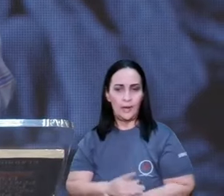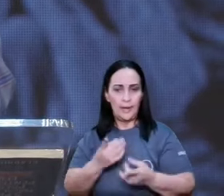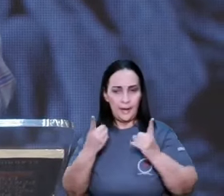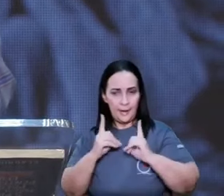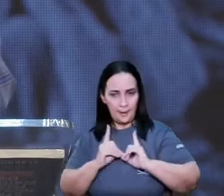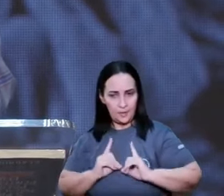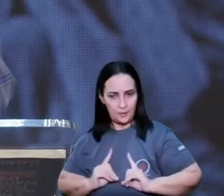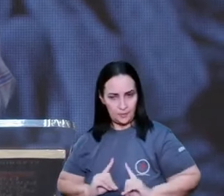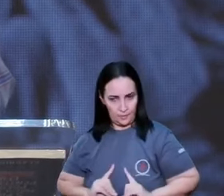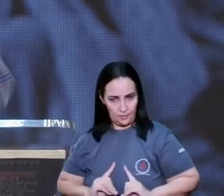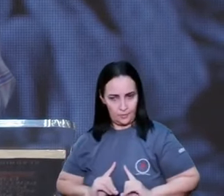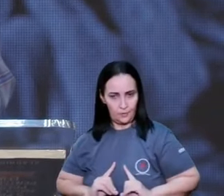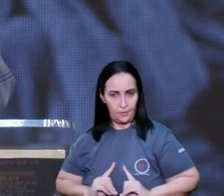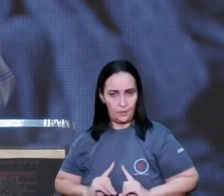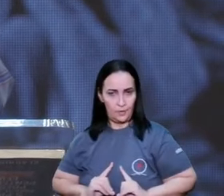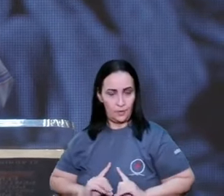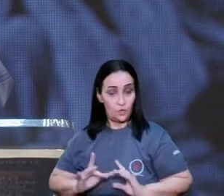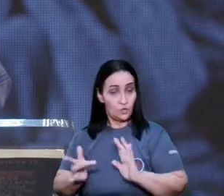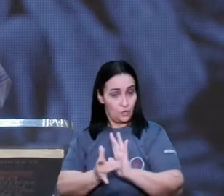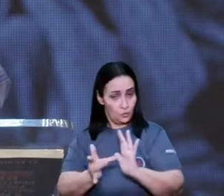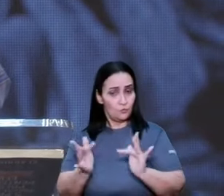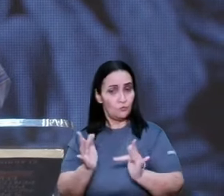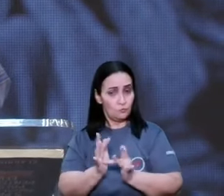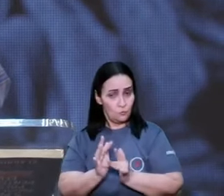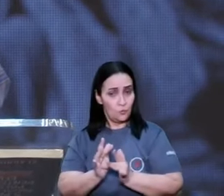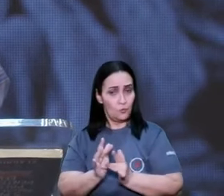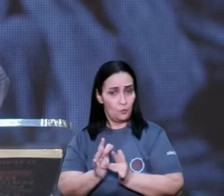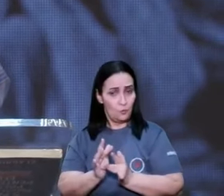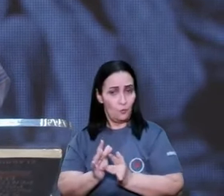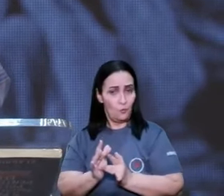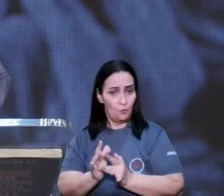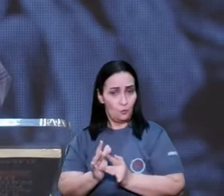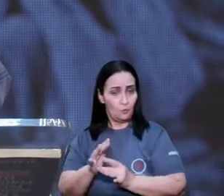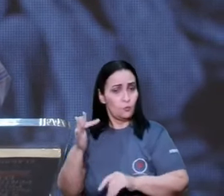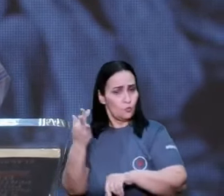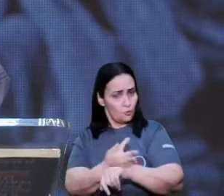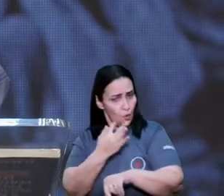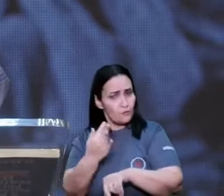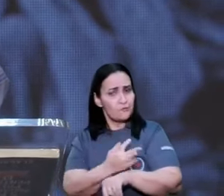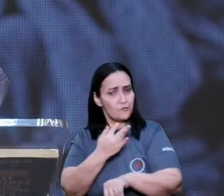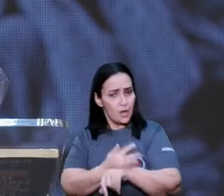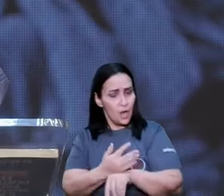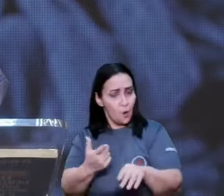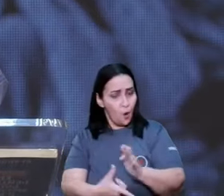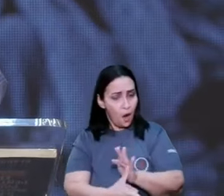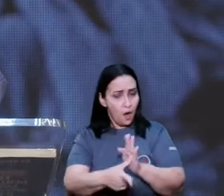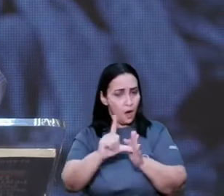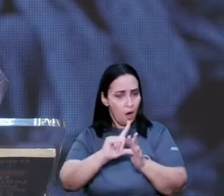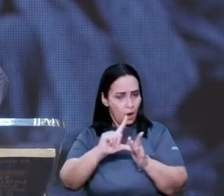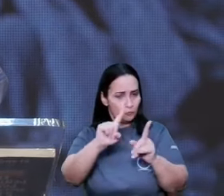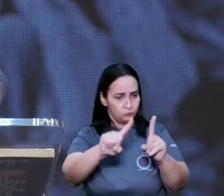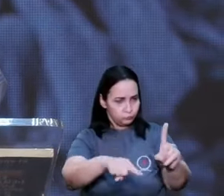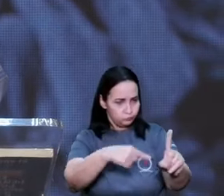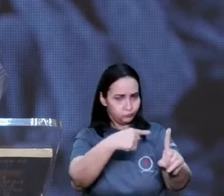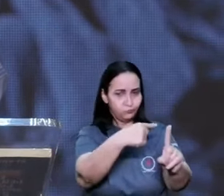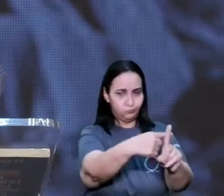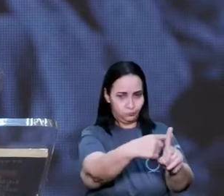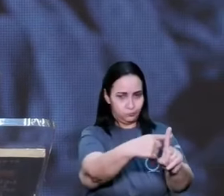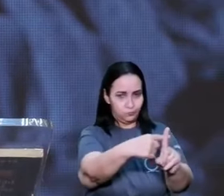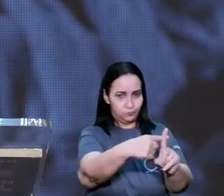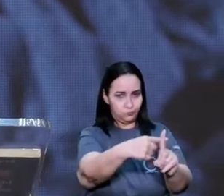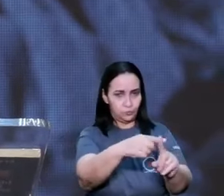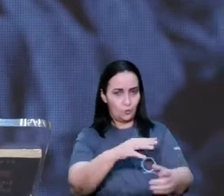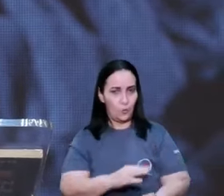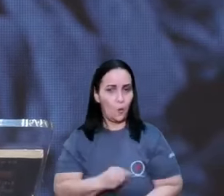Jesus teve síndrome do pânico exaustão emocional e reação depressiva como ele